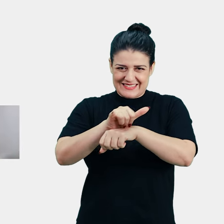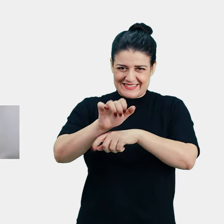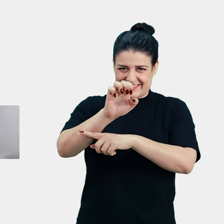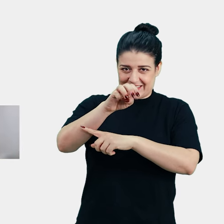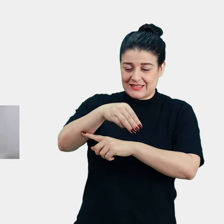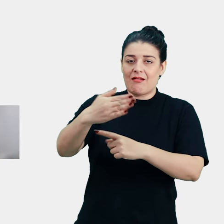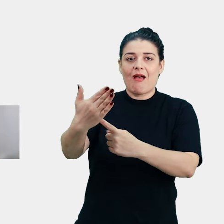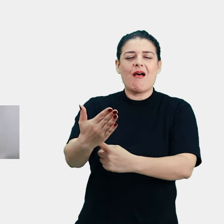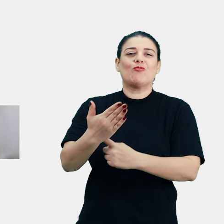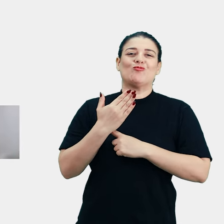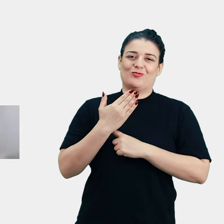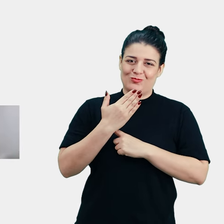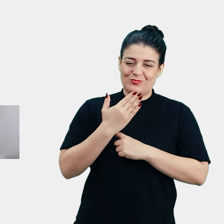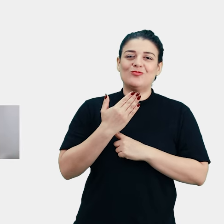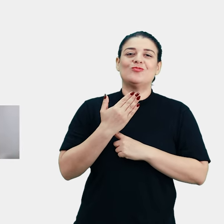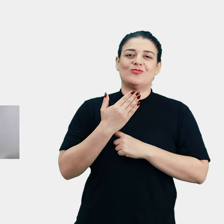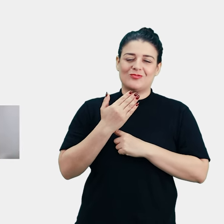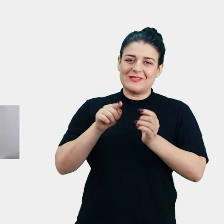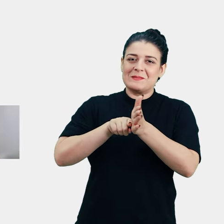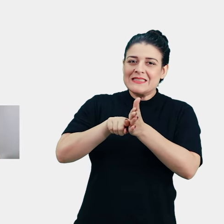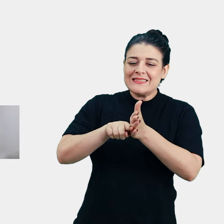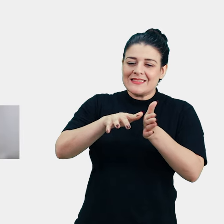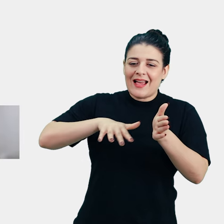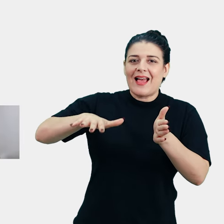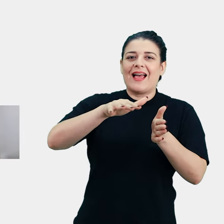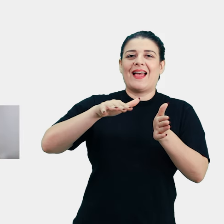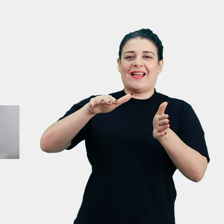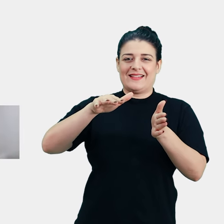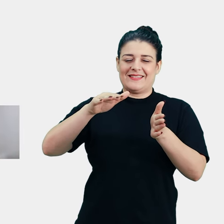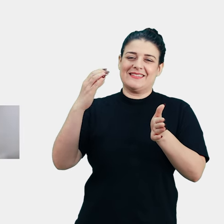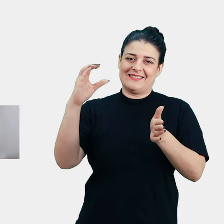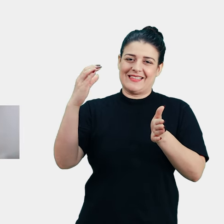nos auxiliado nesse tipo de pesquisa científica. Então, a